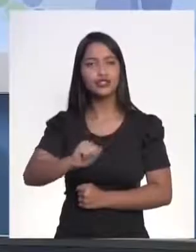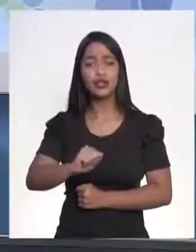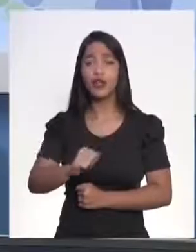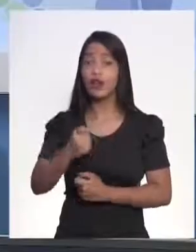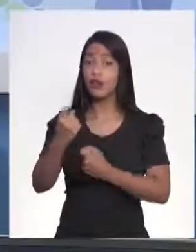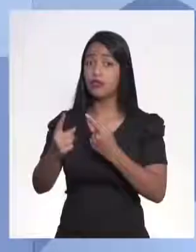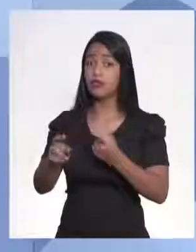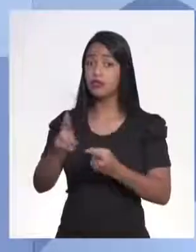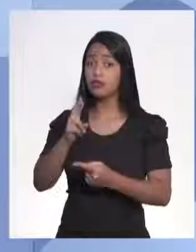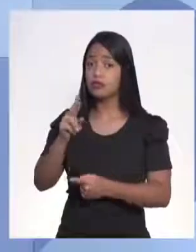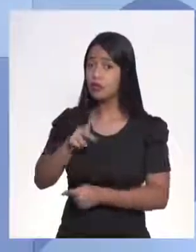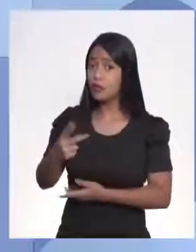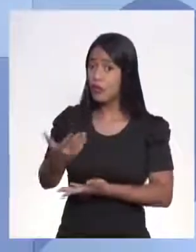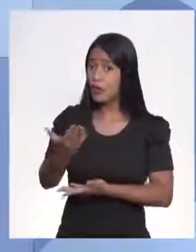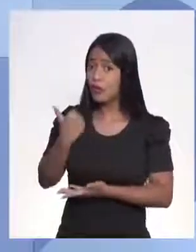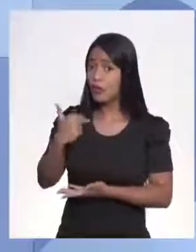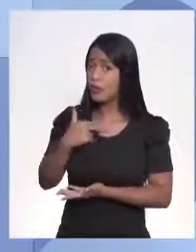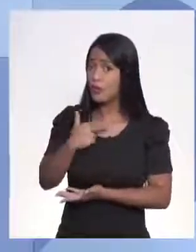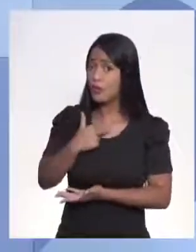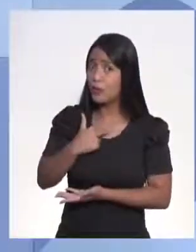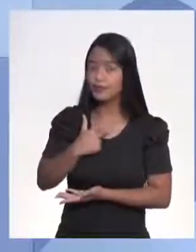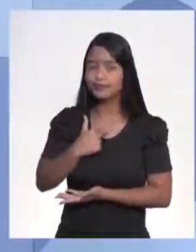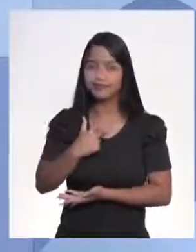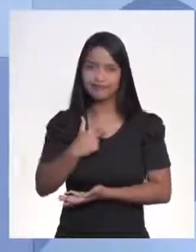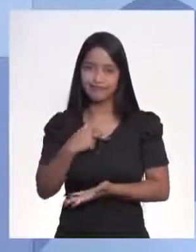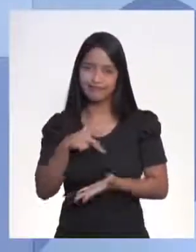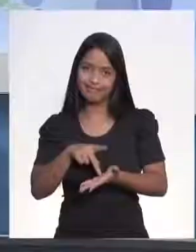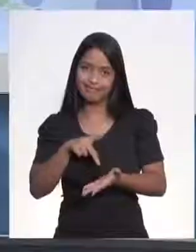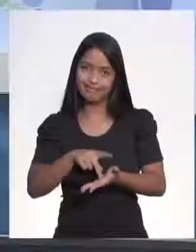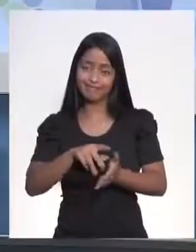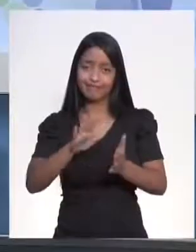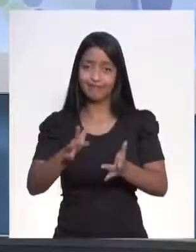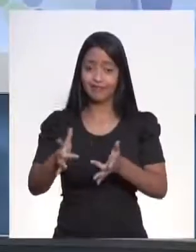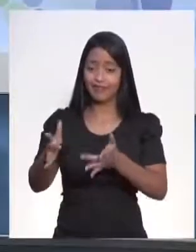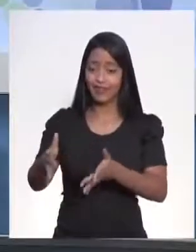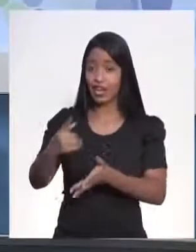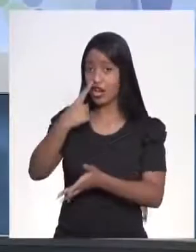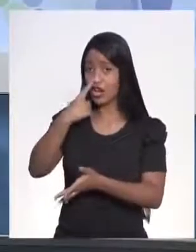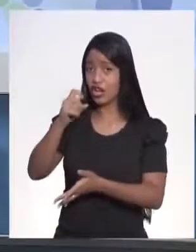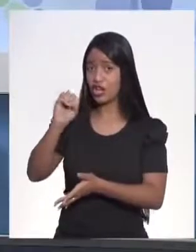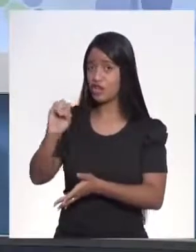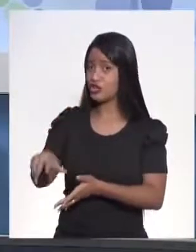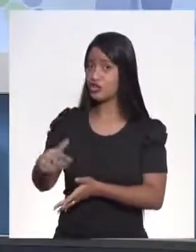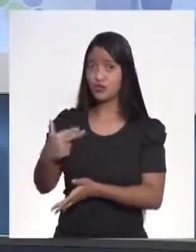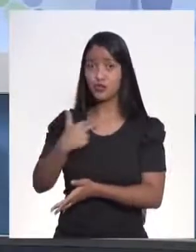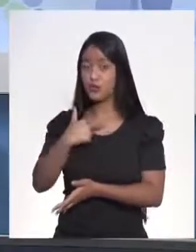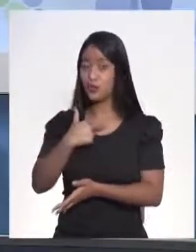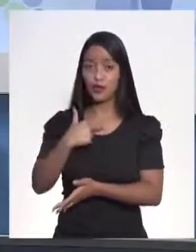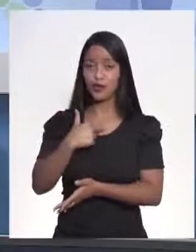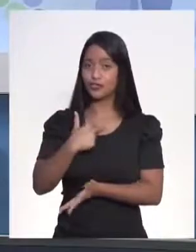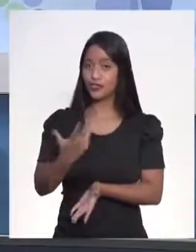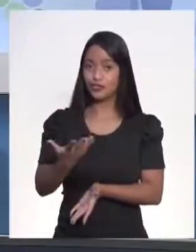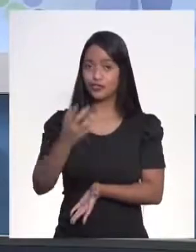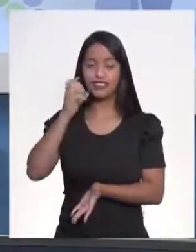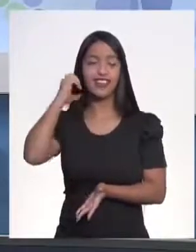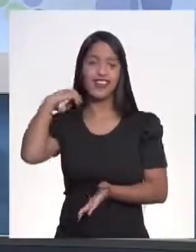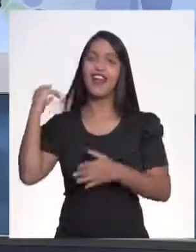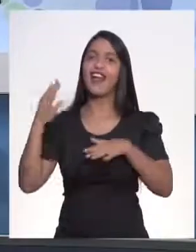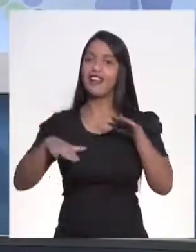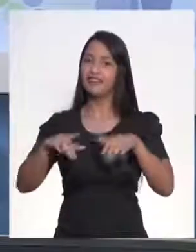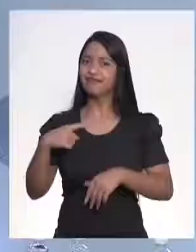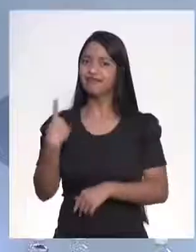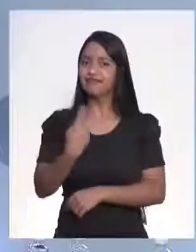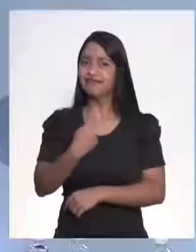comer é verdade né mas também a gente não pode conversar jogar fora né a merenda legado a gente não pode a gente não pode a palavra às